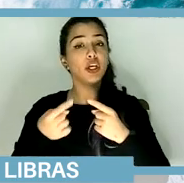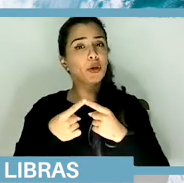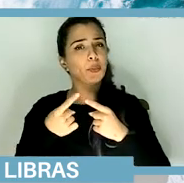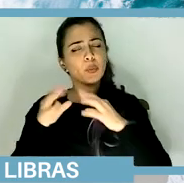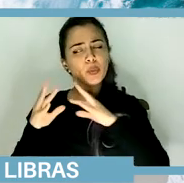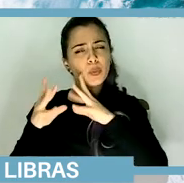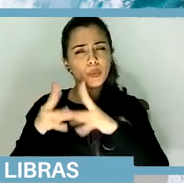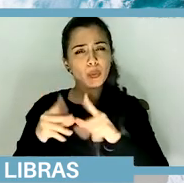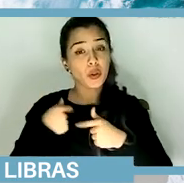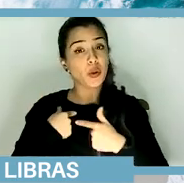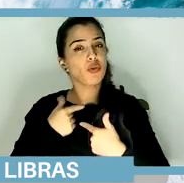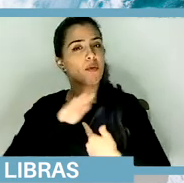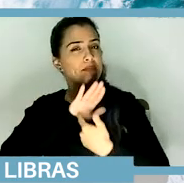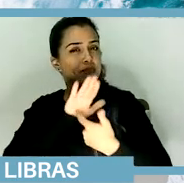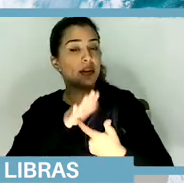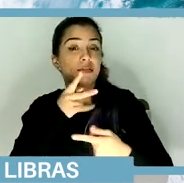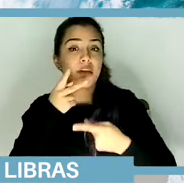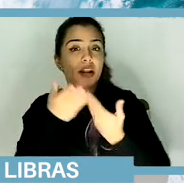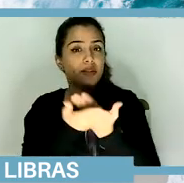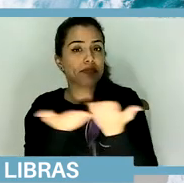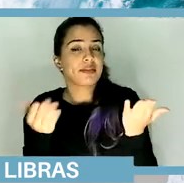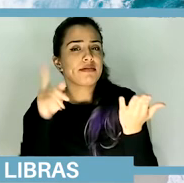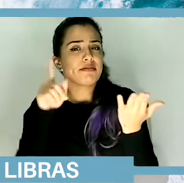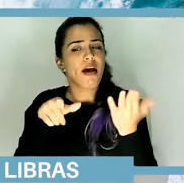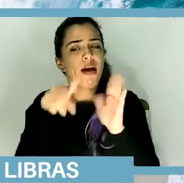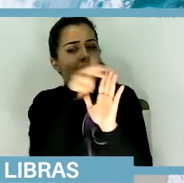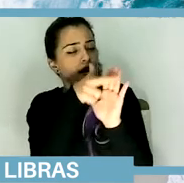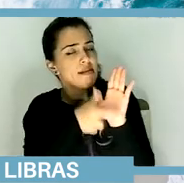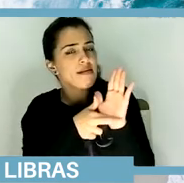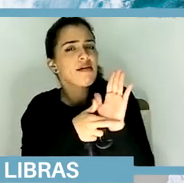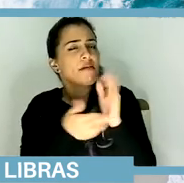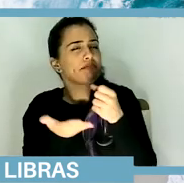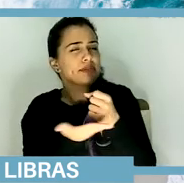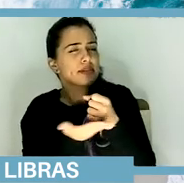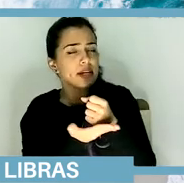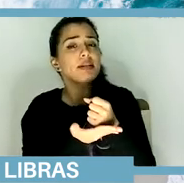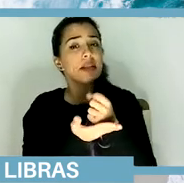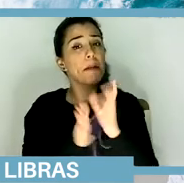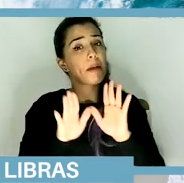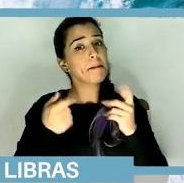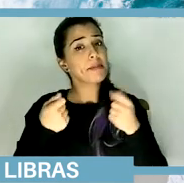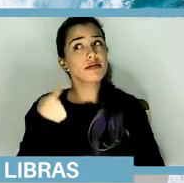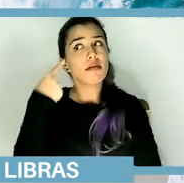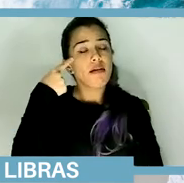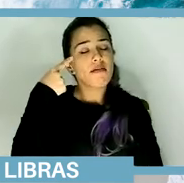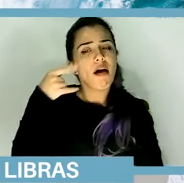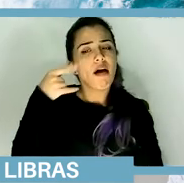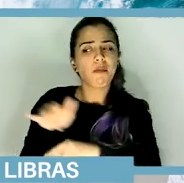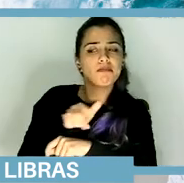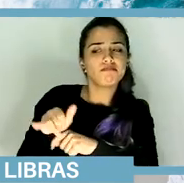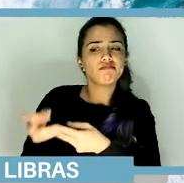babado e para empreender mesmo né tem que ter organização tem que testar tem que também né tem que